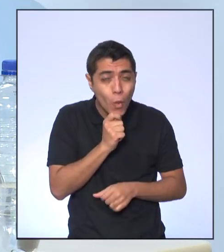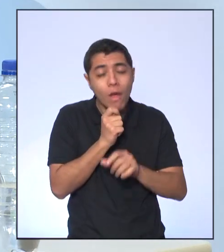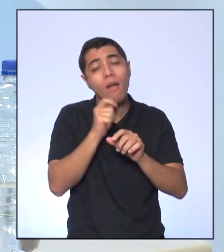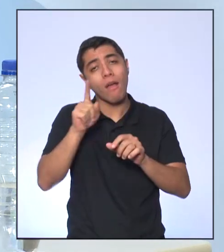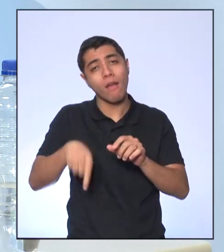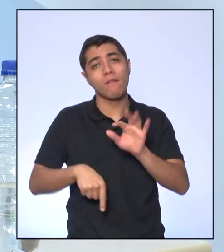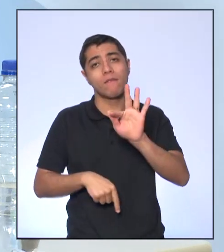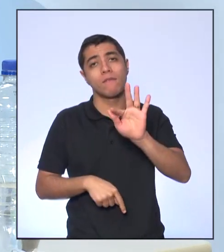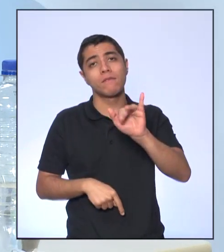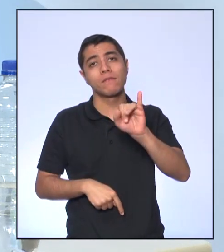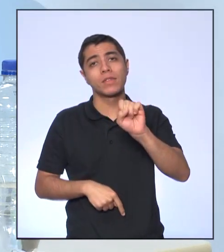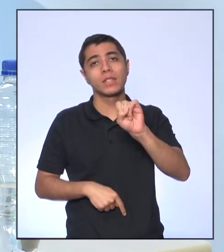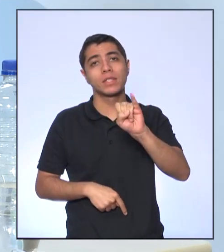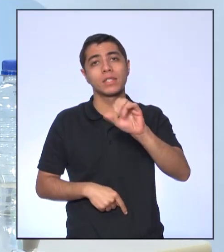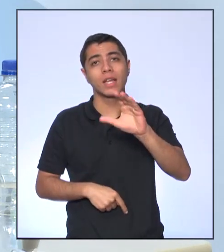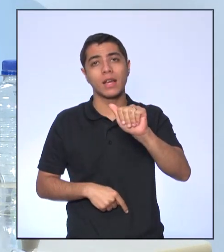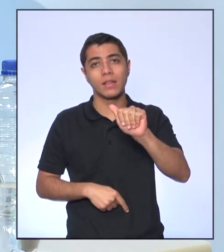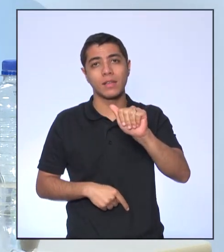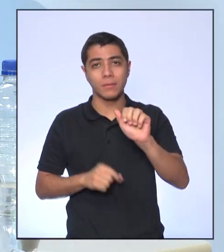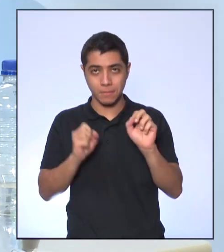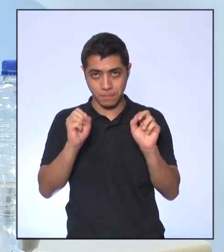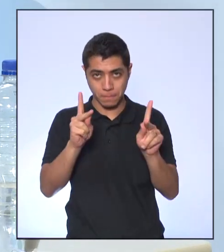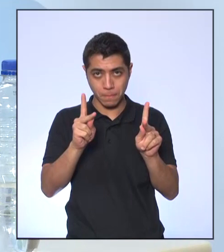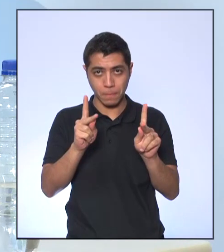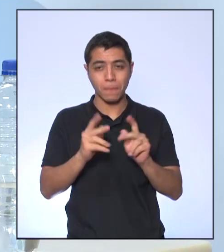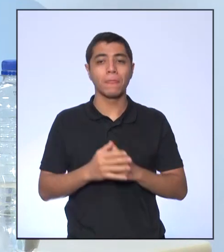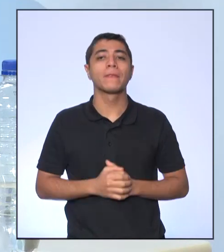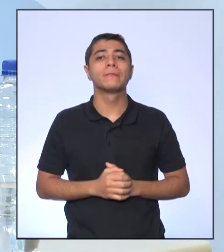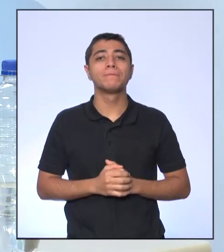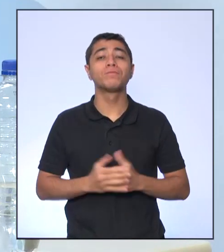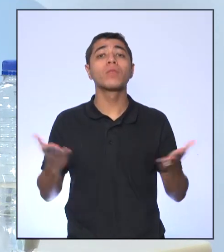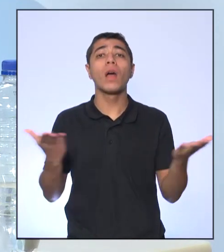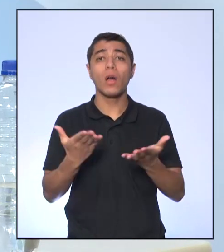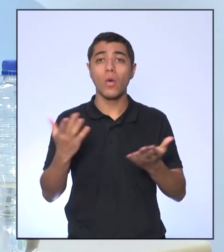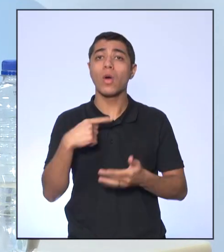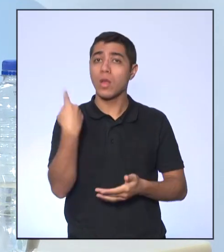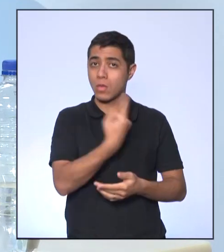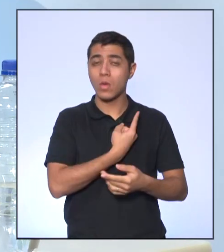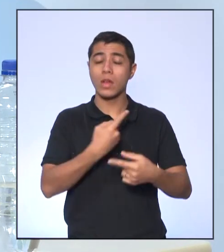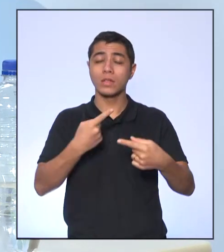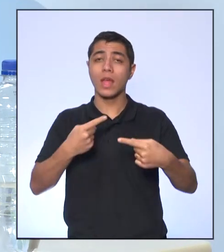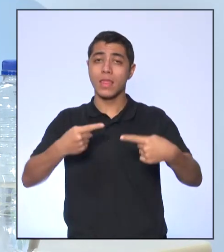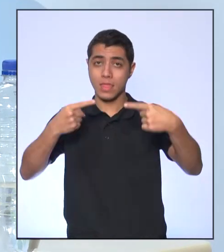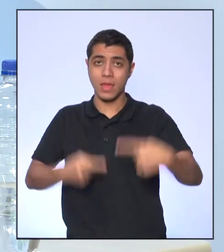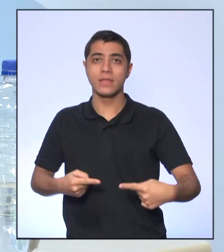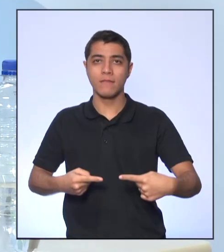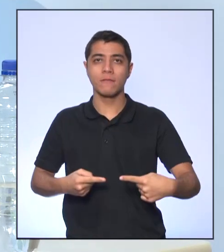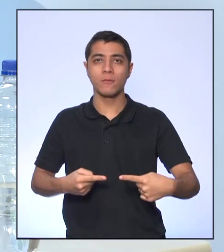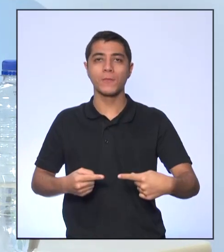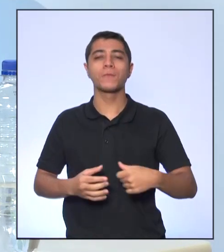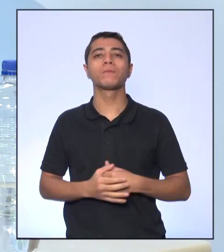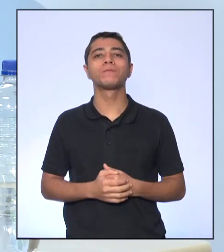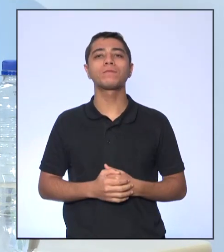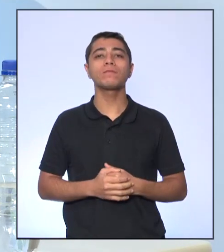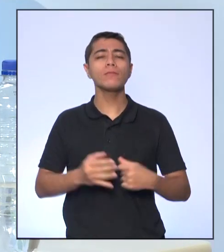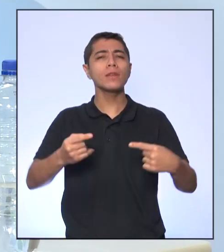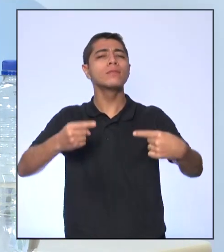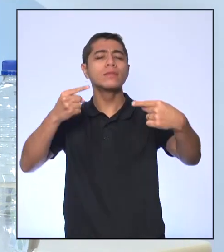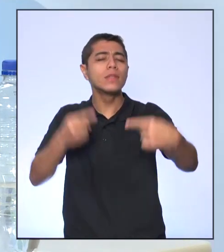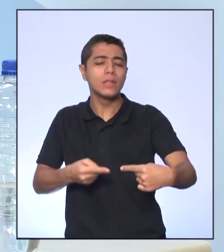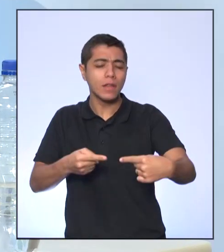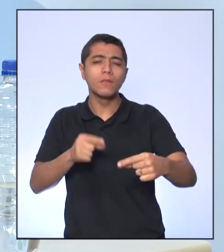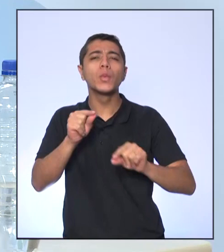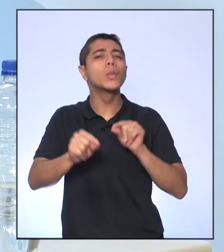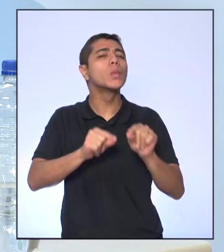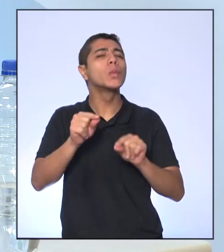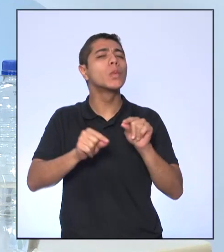Então, a gente vai agora para um desafio. Senão, um desafio. Esse desafio é o seguinte, pessoal.